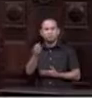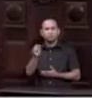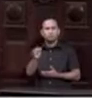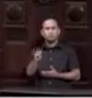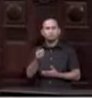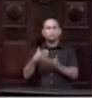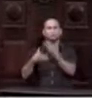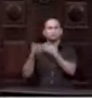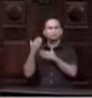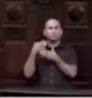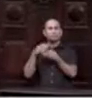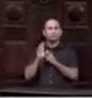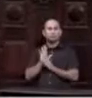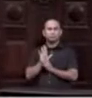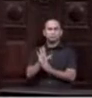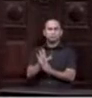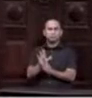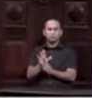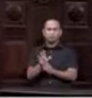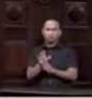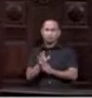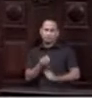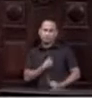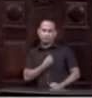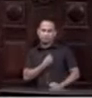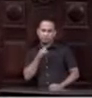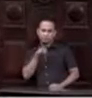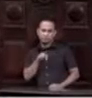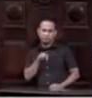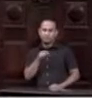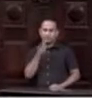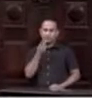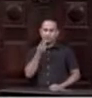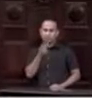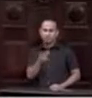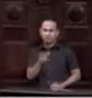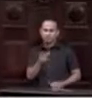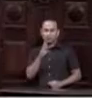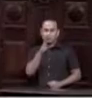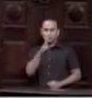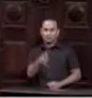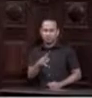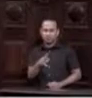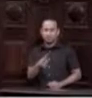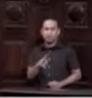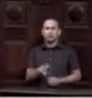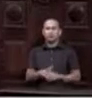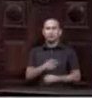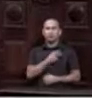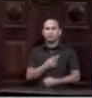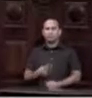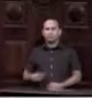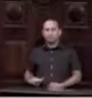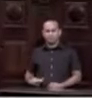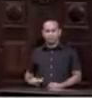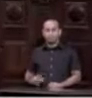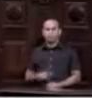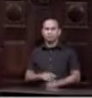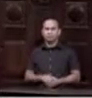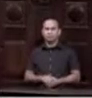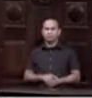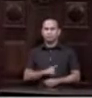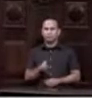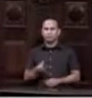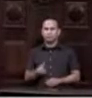E eu aqui não quero fazer apologia do governo da ex-presidente Dilma. Não é aqui. Não cabe a